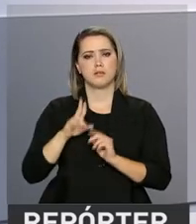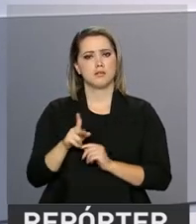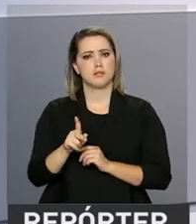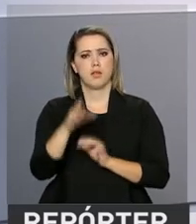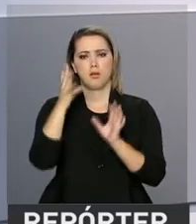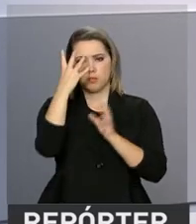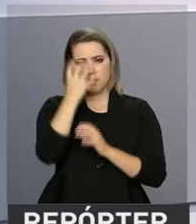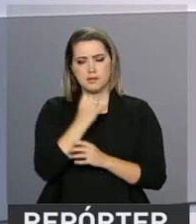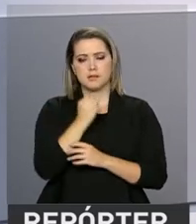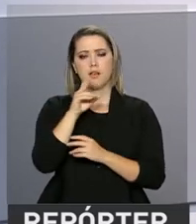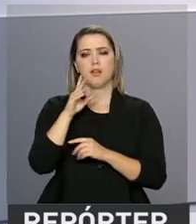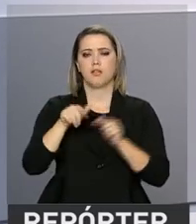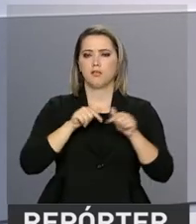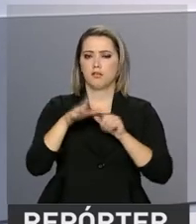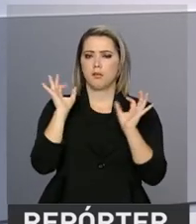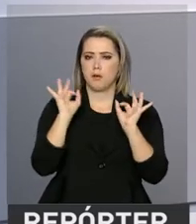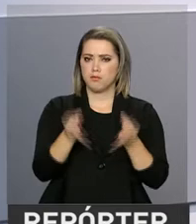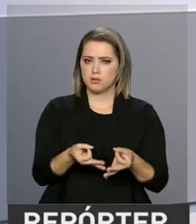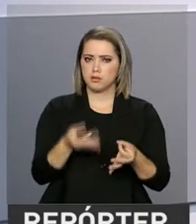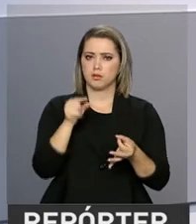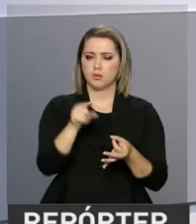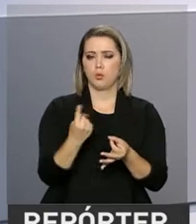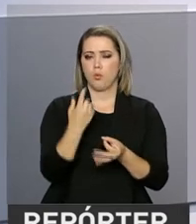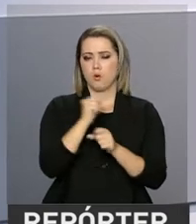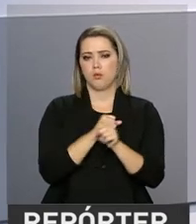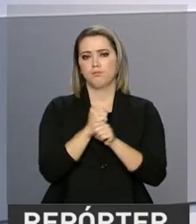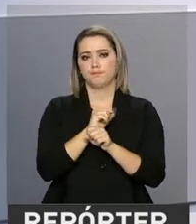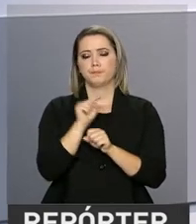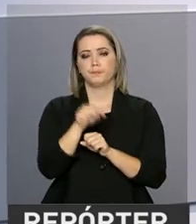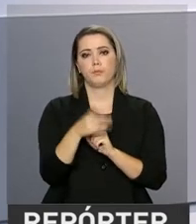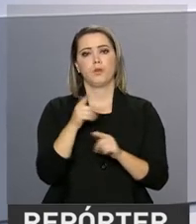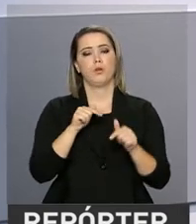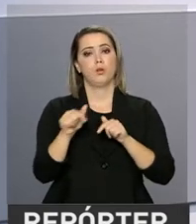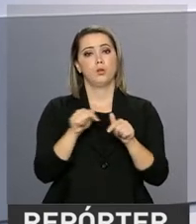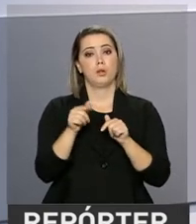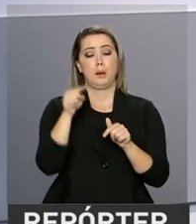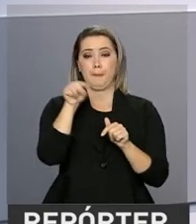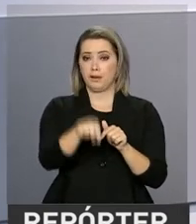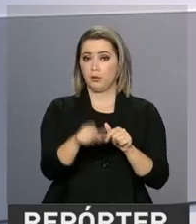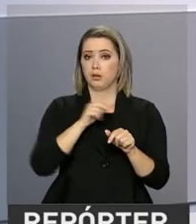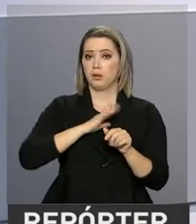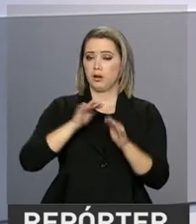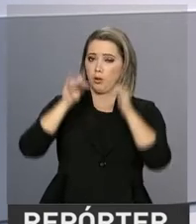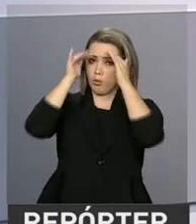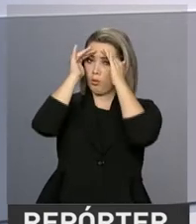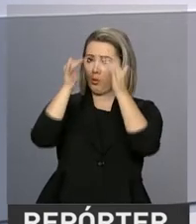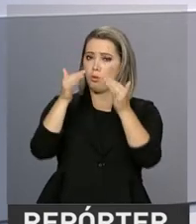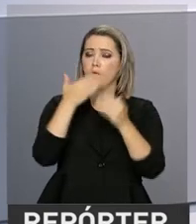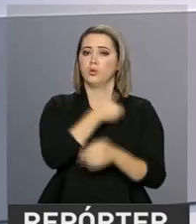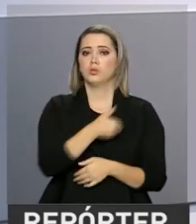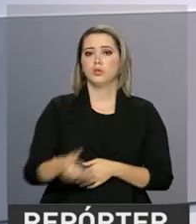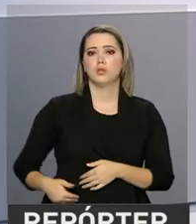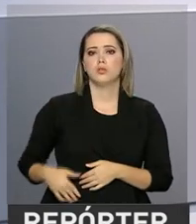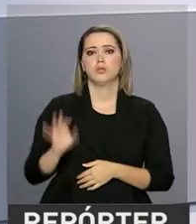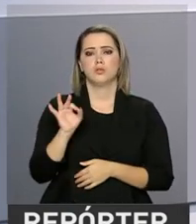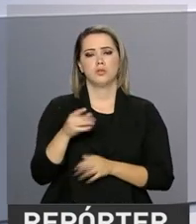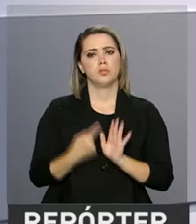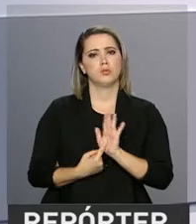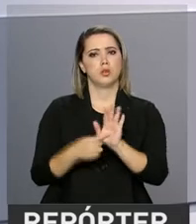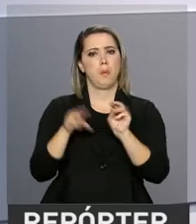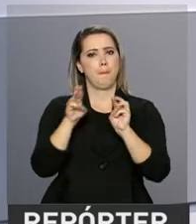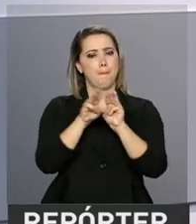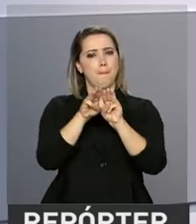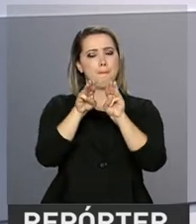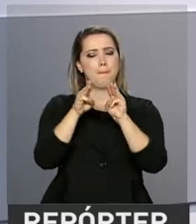por pouco mais de um ano para o presidente o trabalho de maria silvia honrou o governo e moralizou um setor estratégico